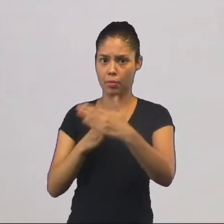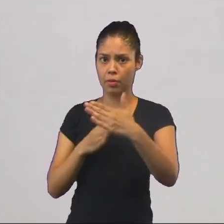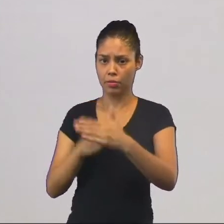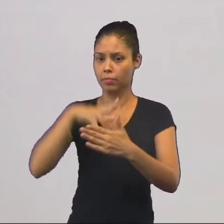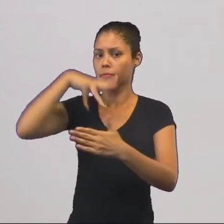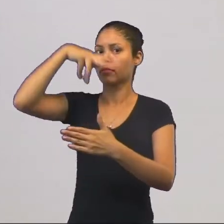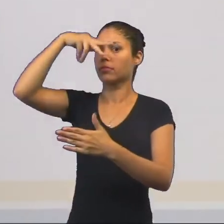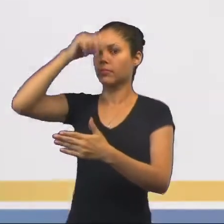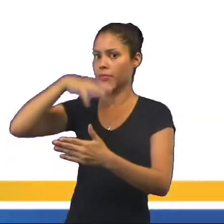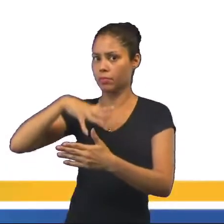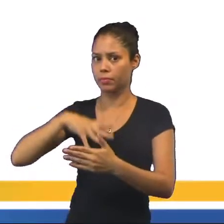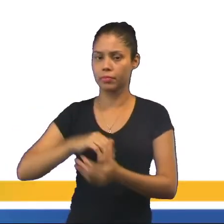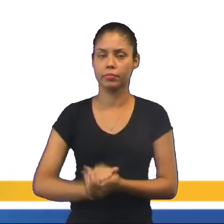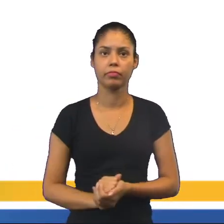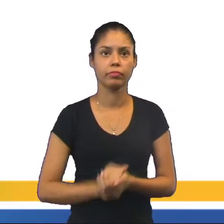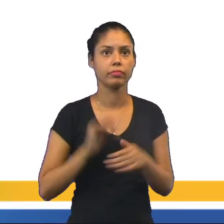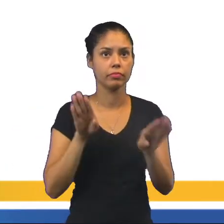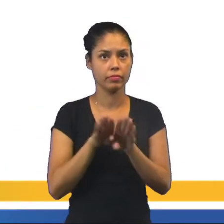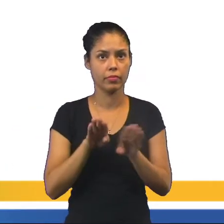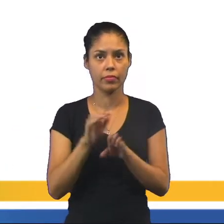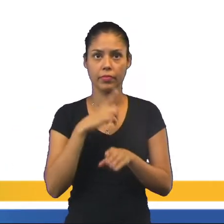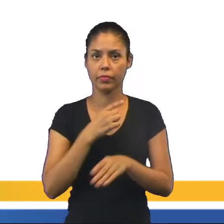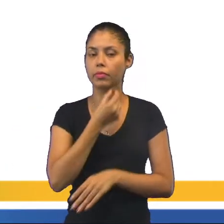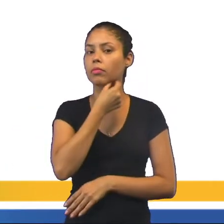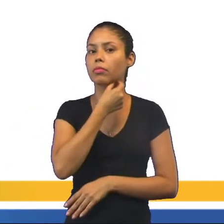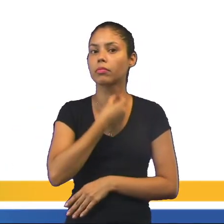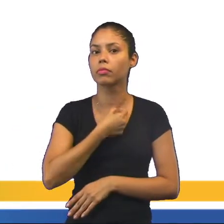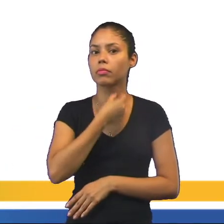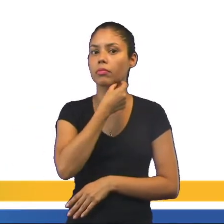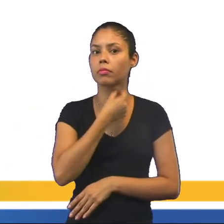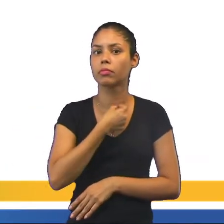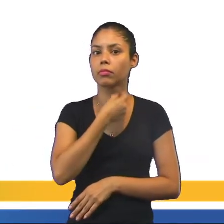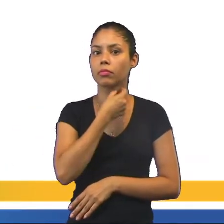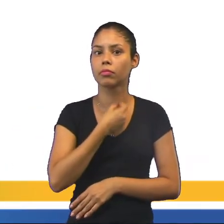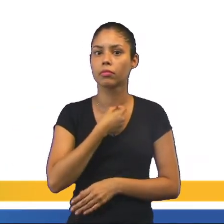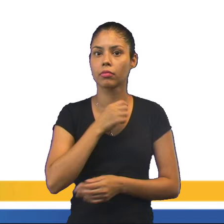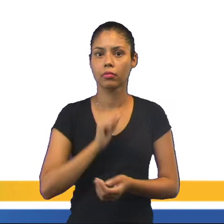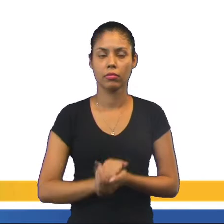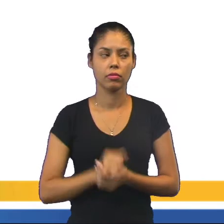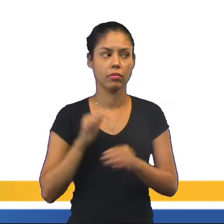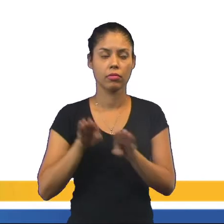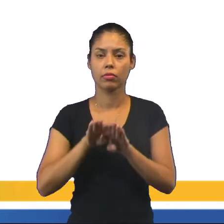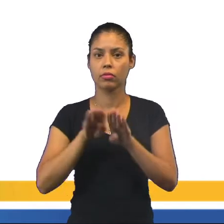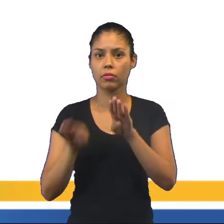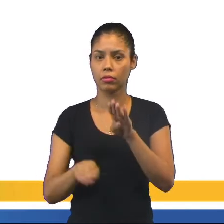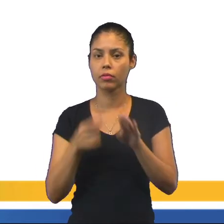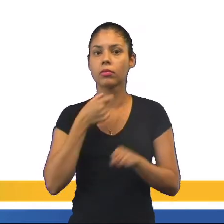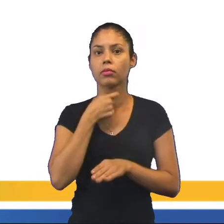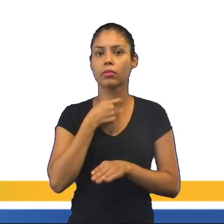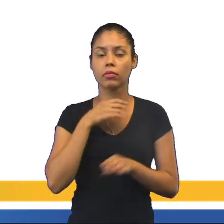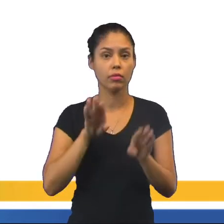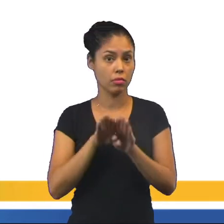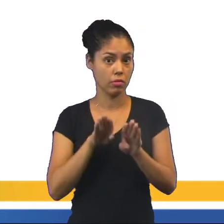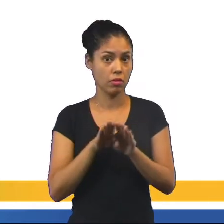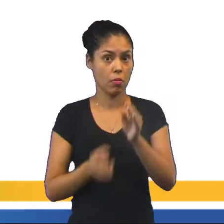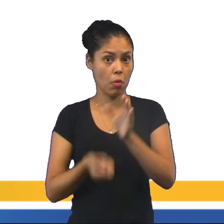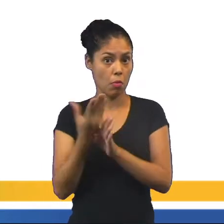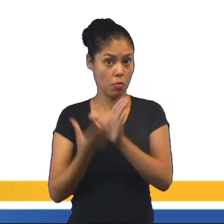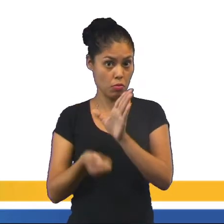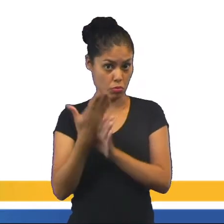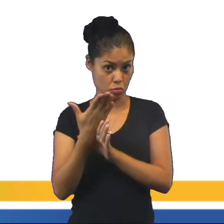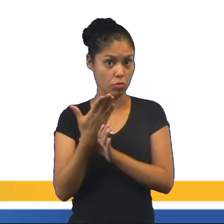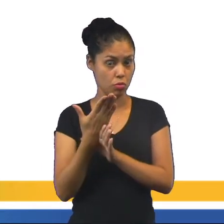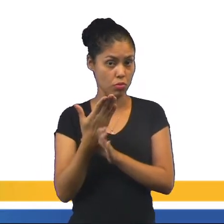sua respiração. Nós temos também a laringe, que fica logo abaixo. A laringe ela vai ser responsável pela